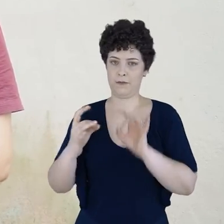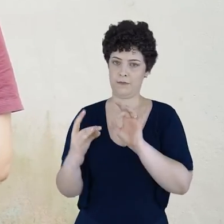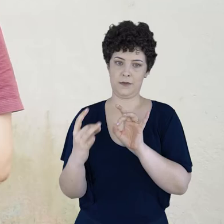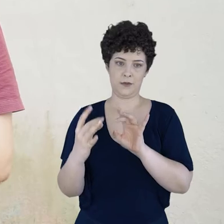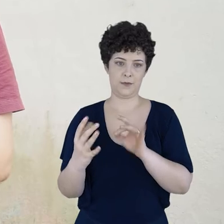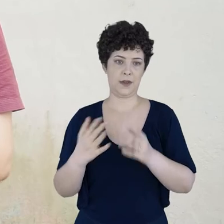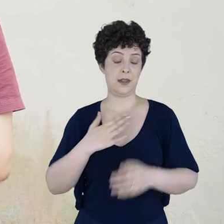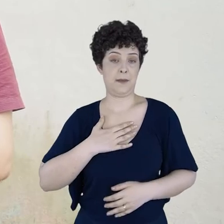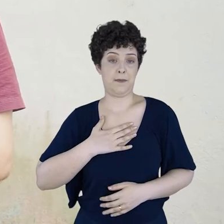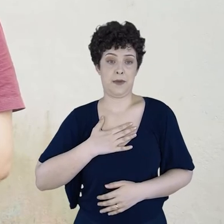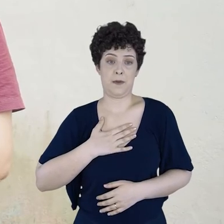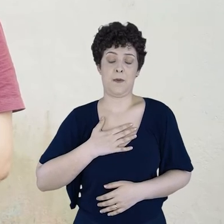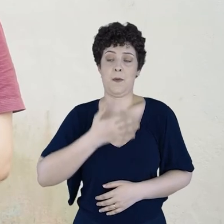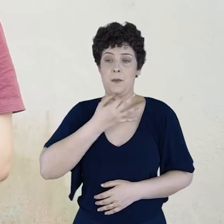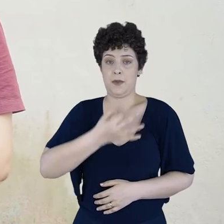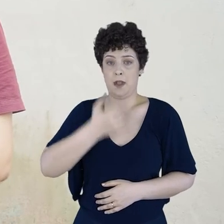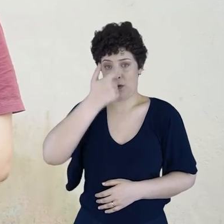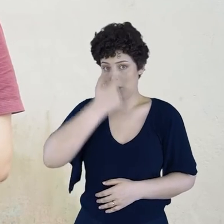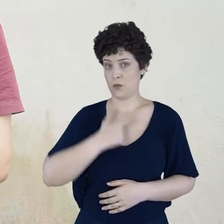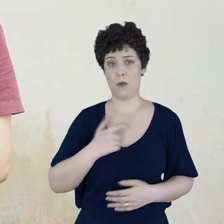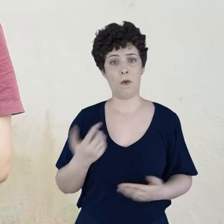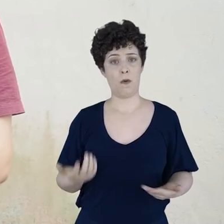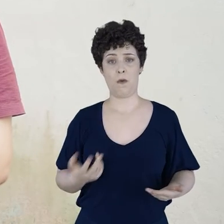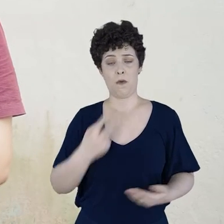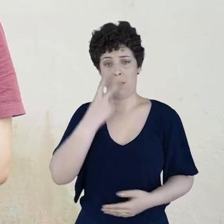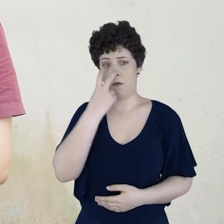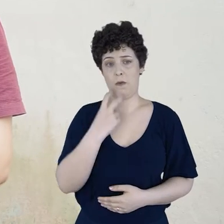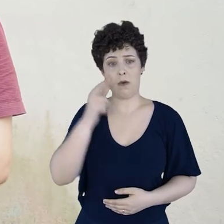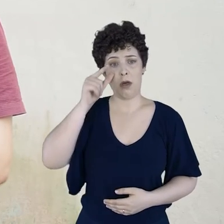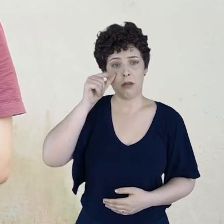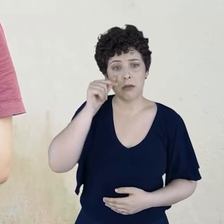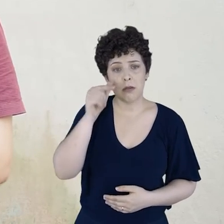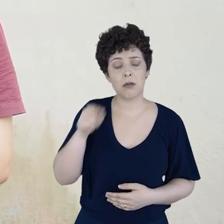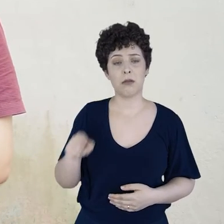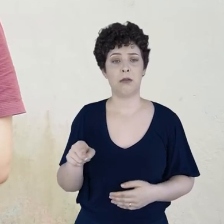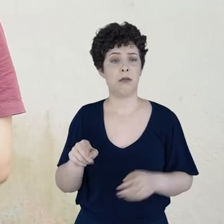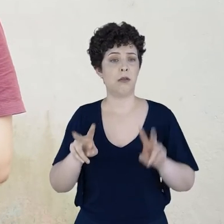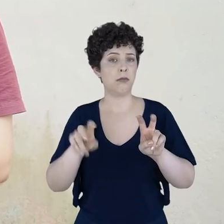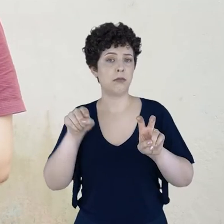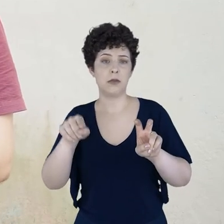Enfim, dando o meu parecer em relação a